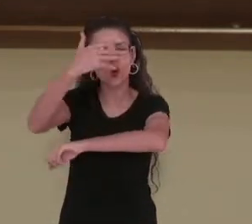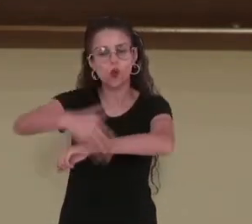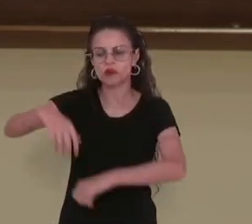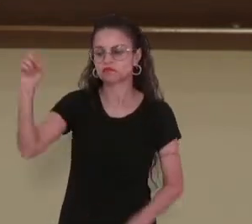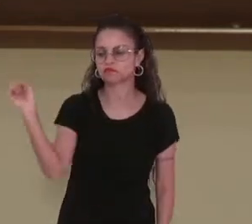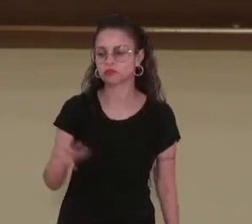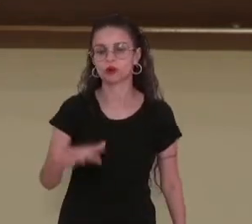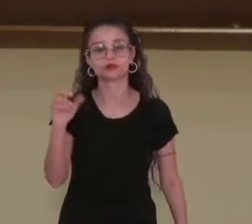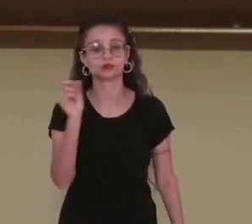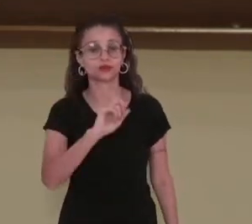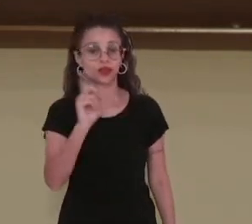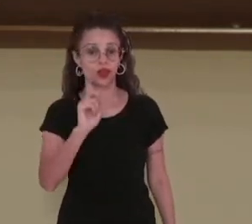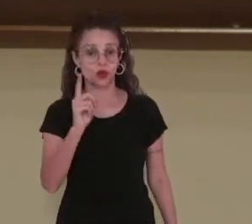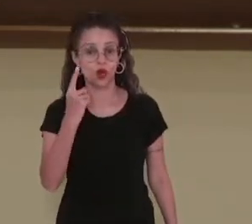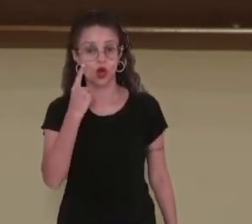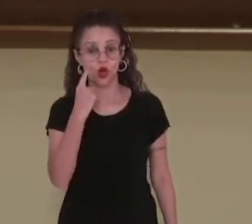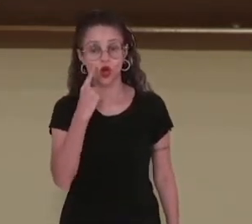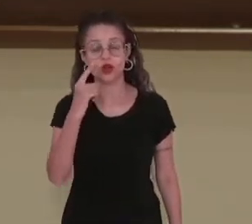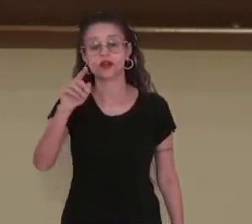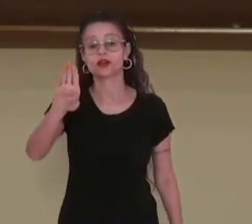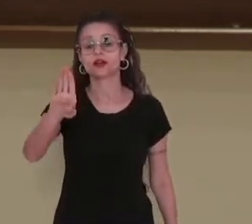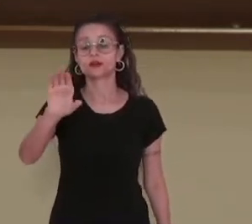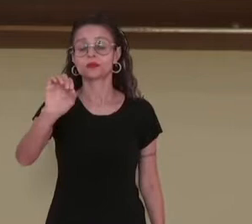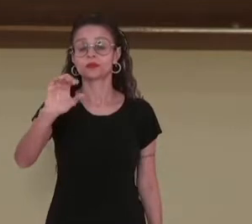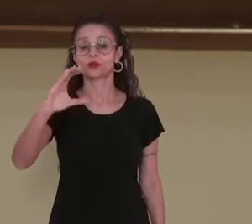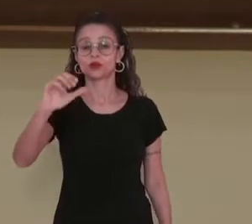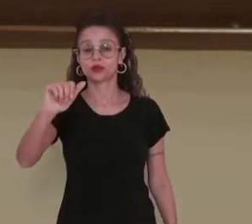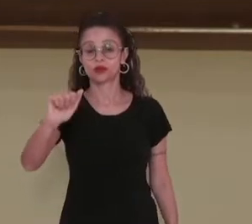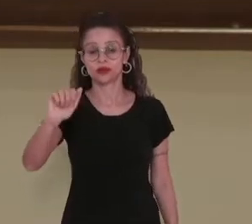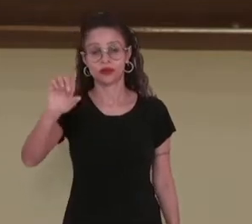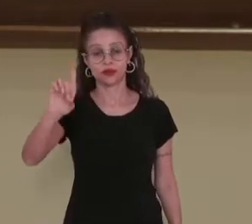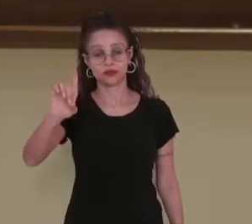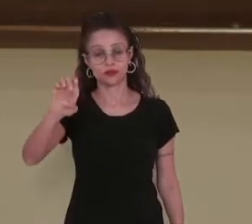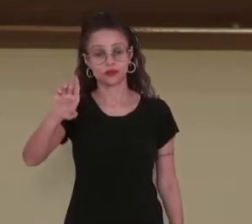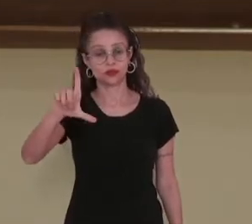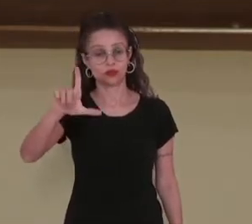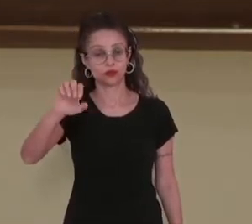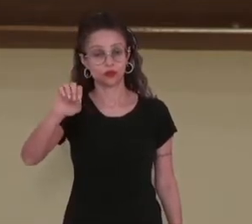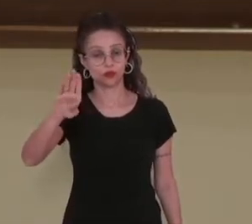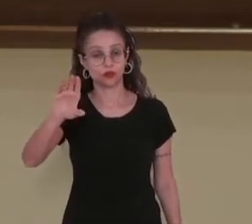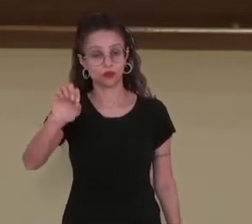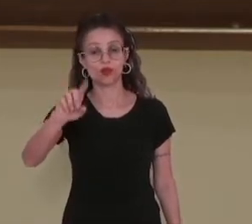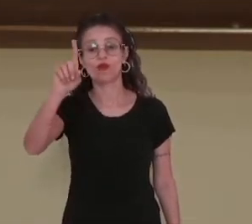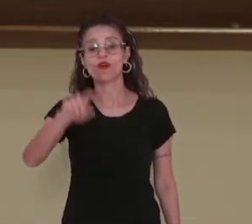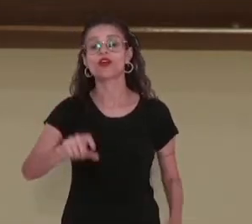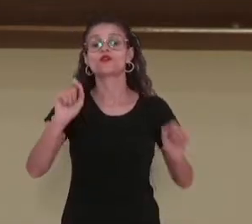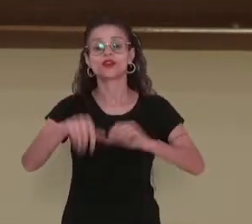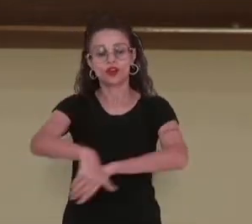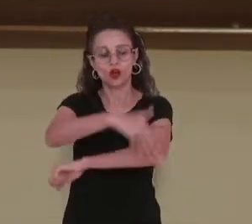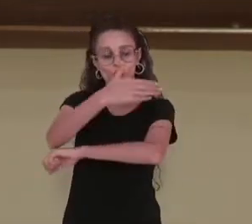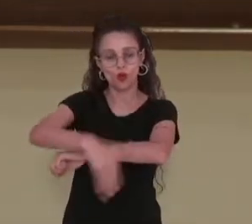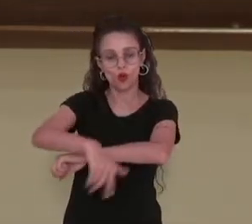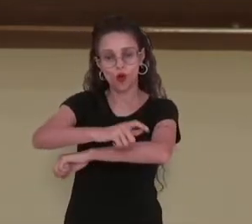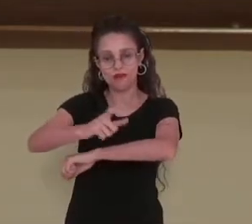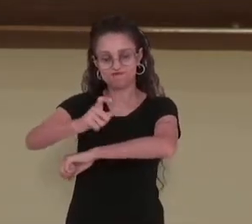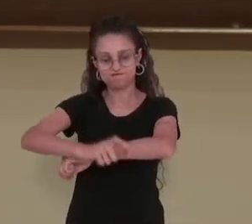o trocadilho, boca de lobo não come lixo, refere-se a quem? Aos bueiros das